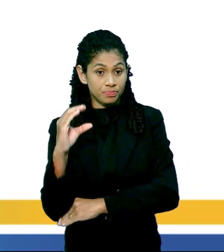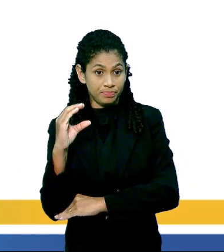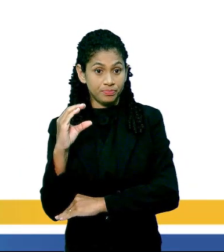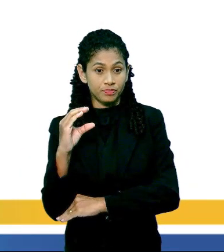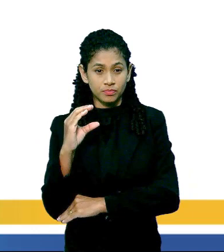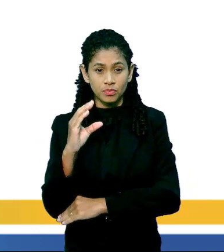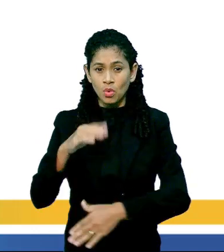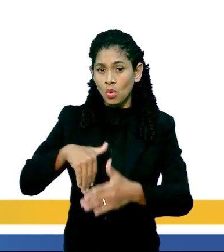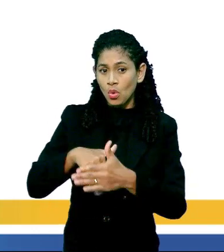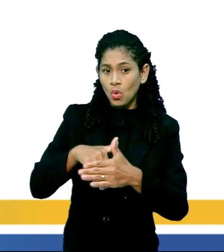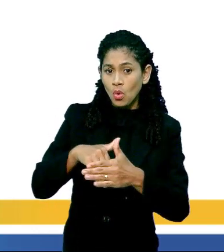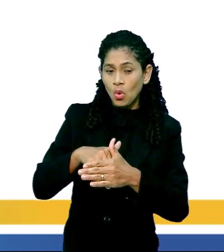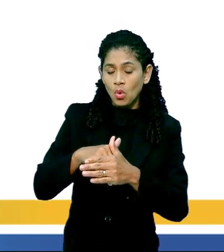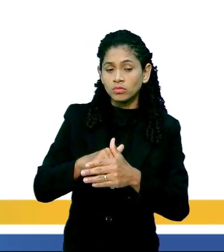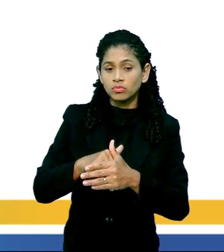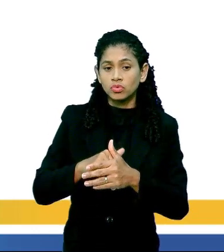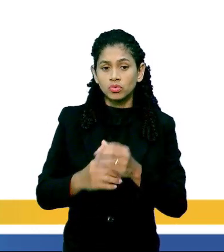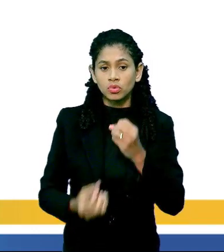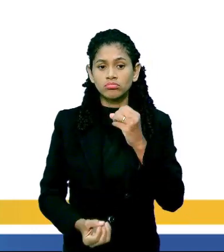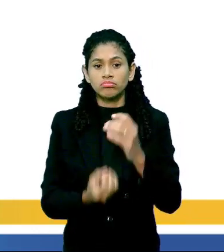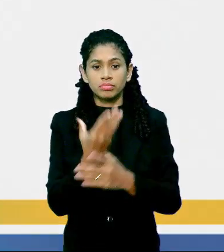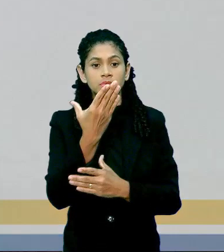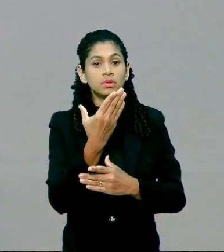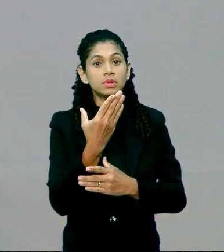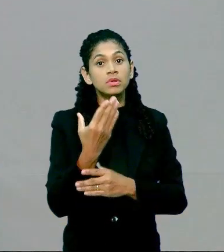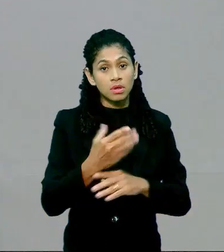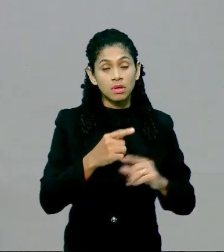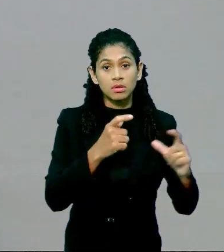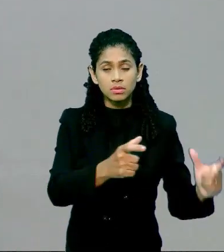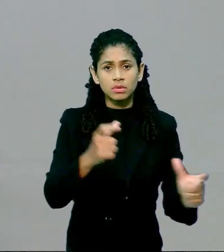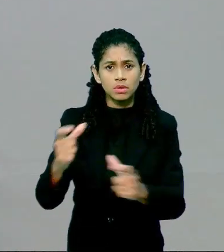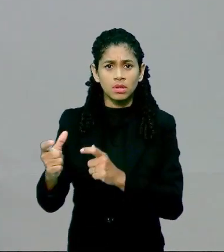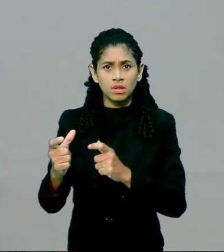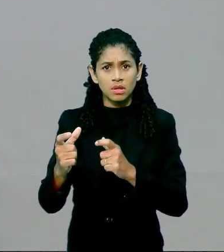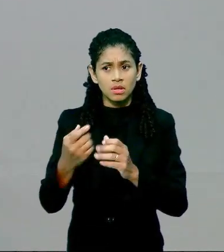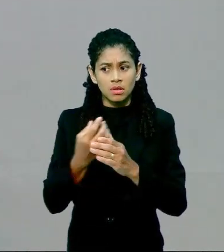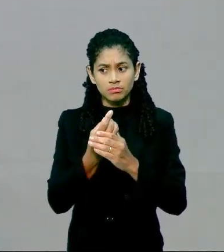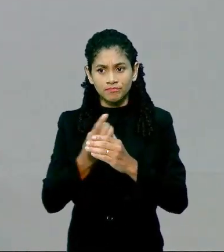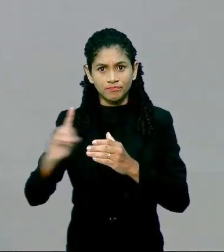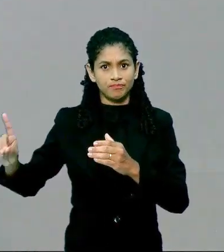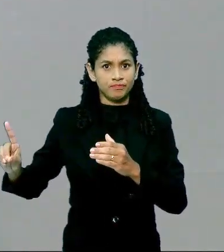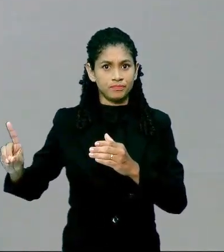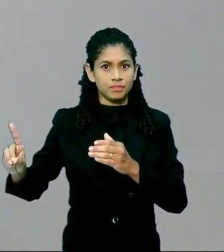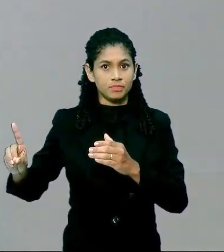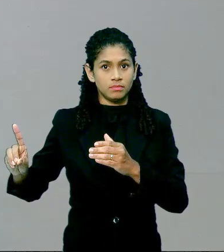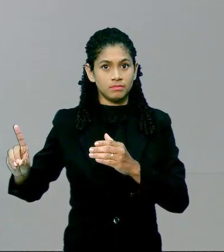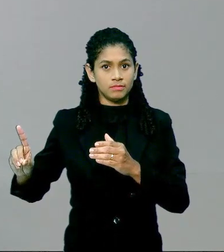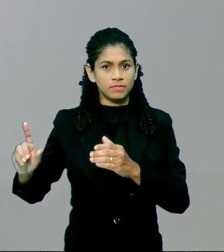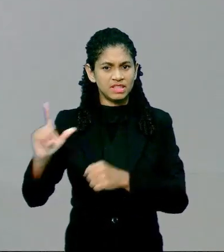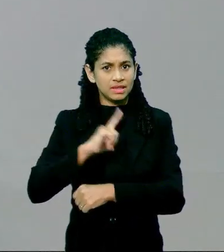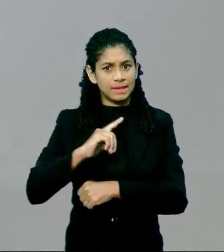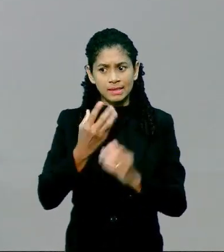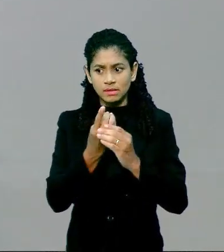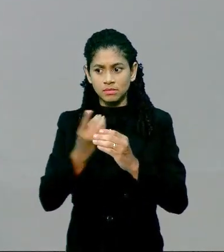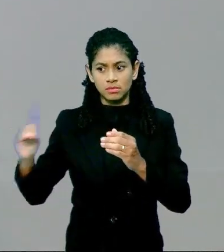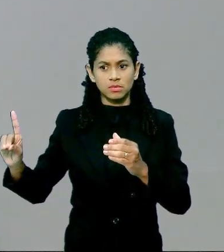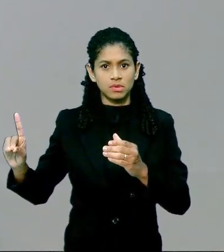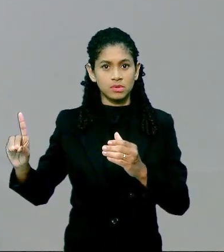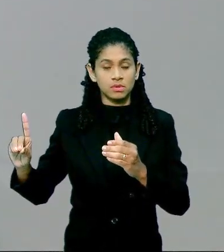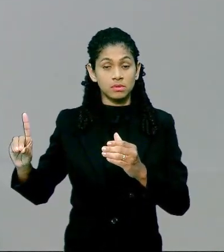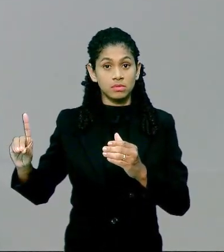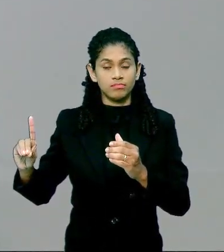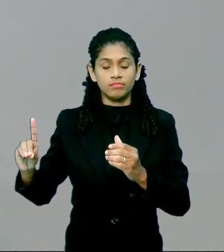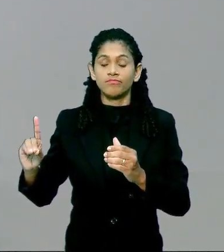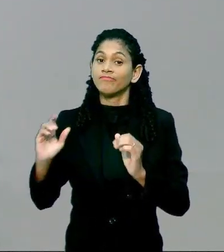jogo gera um espaço para vivenciar situações de exclusão. Acontece exclusão? Sim, mas nesse caso, não é